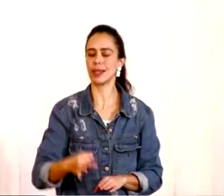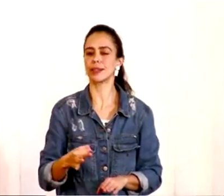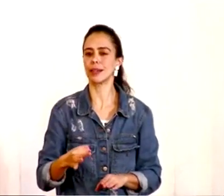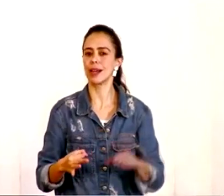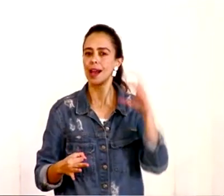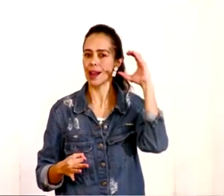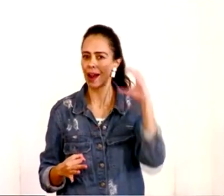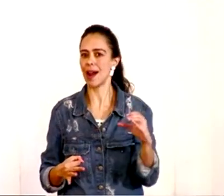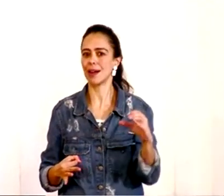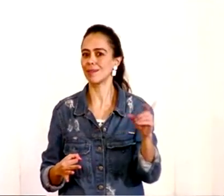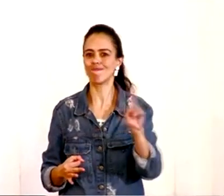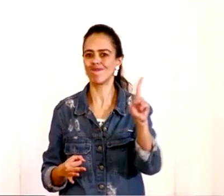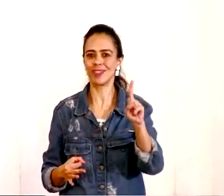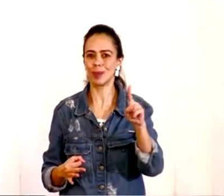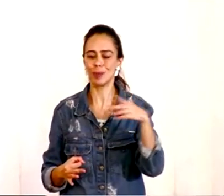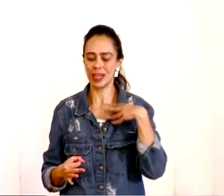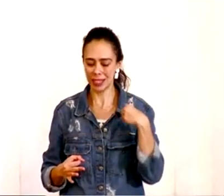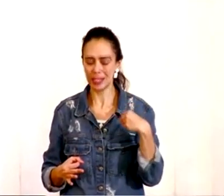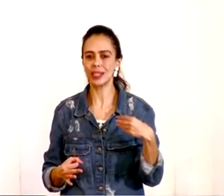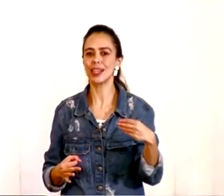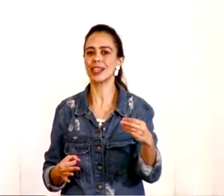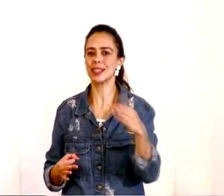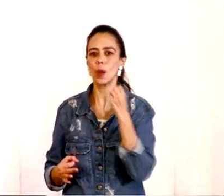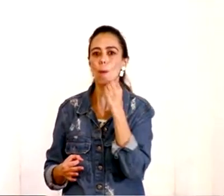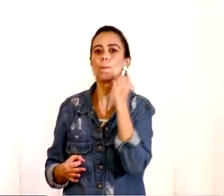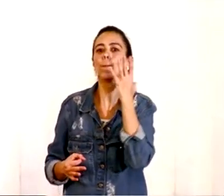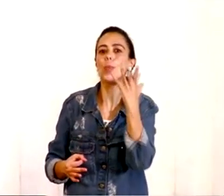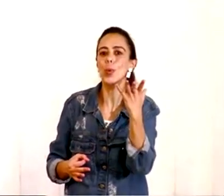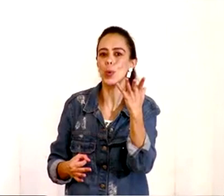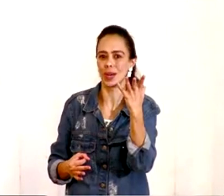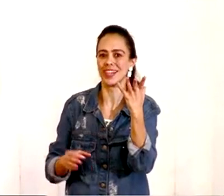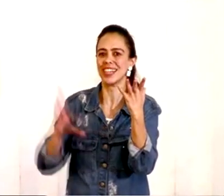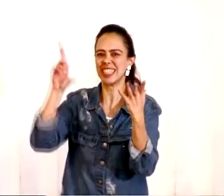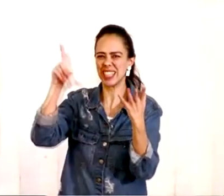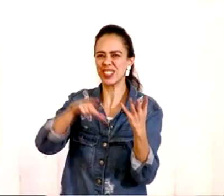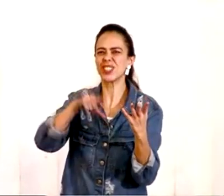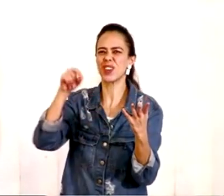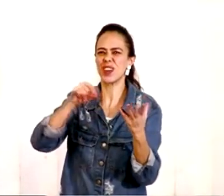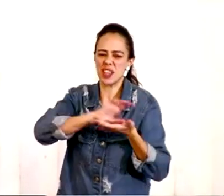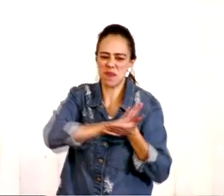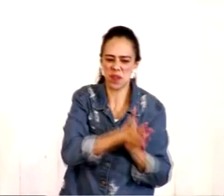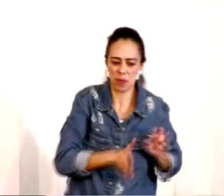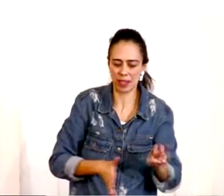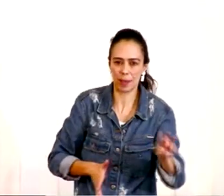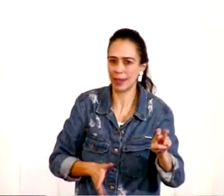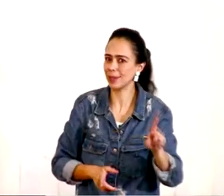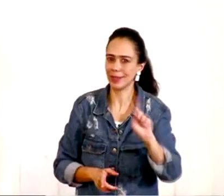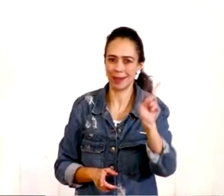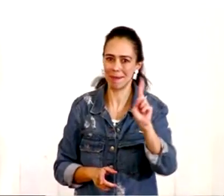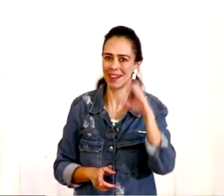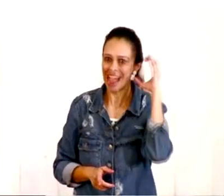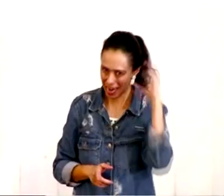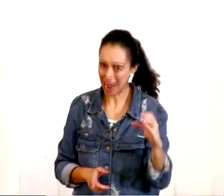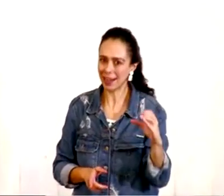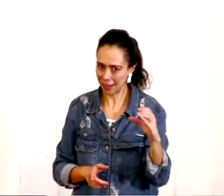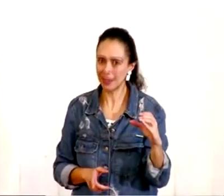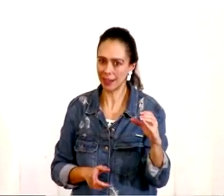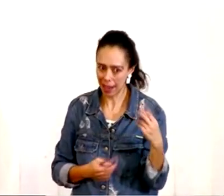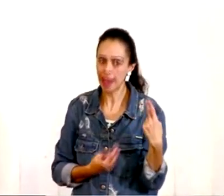Abel. E Deus, em sua fidelidade, concede ao casal Adão e Eva outro descendente,